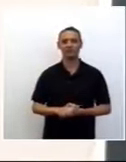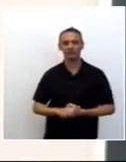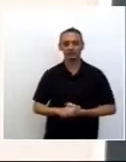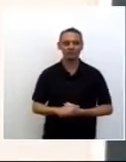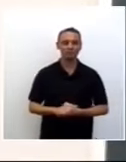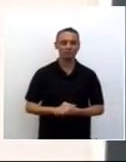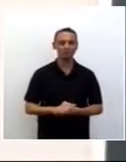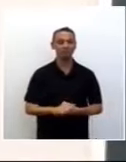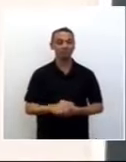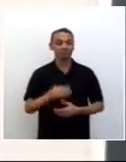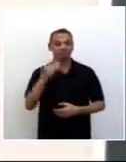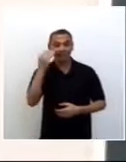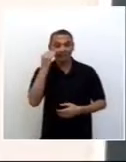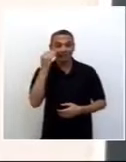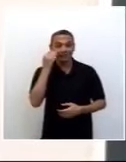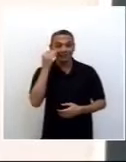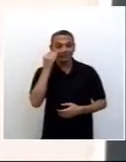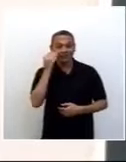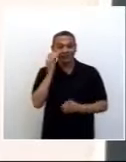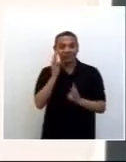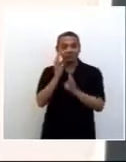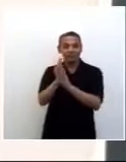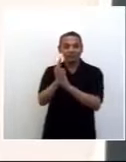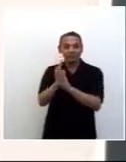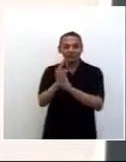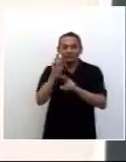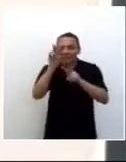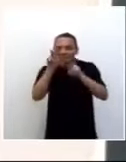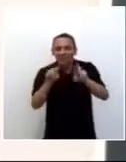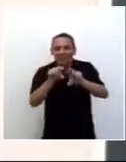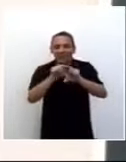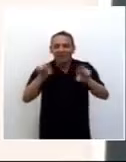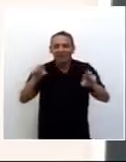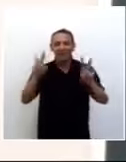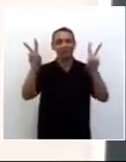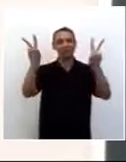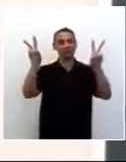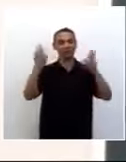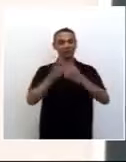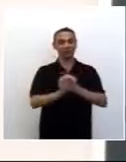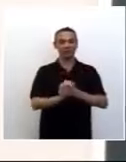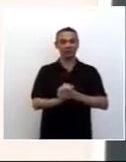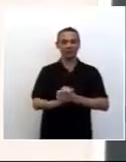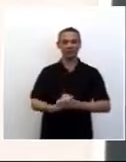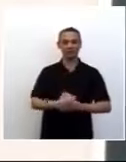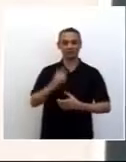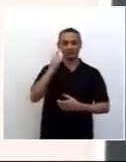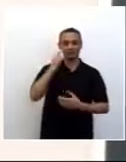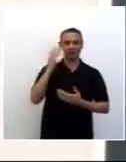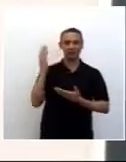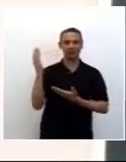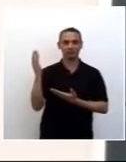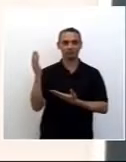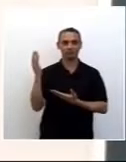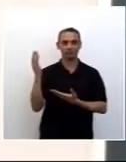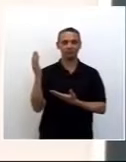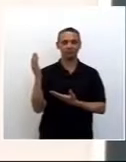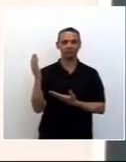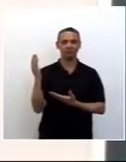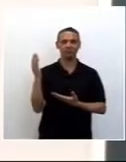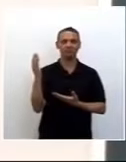e eu tô tentando enxergar que eu tio título viu gente pifou e